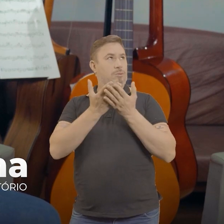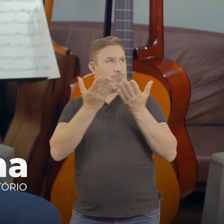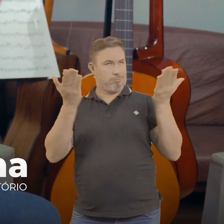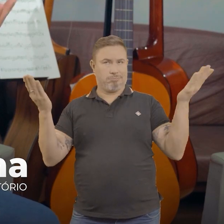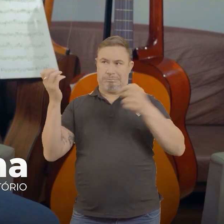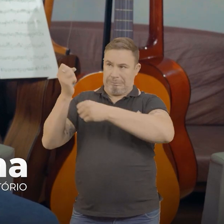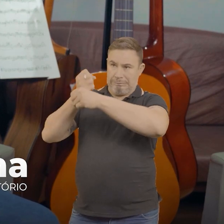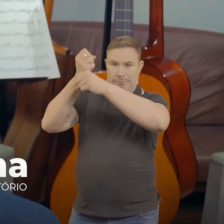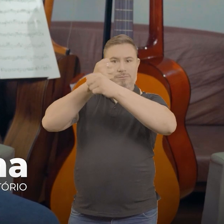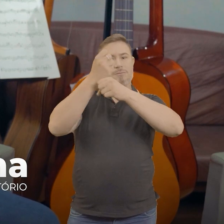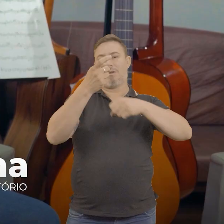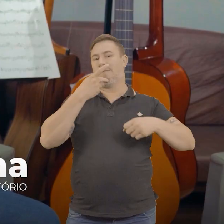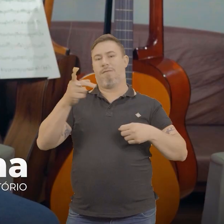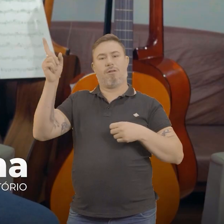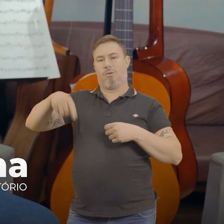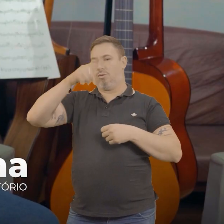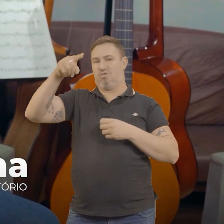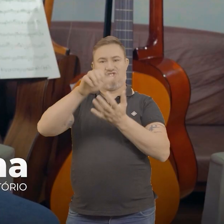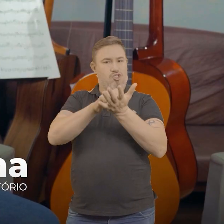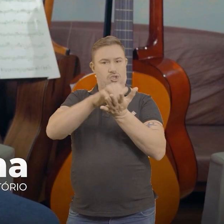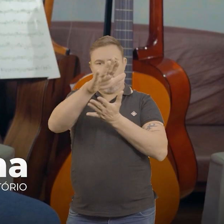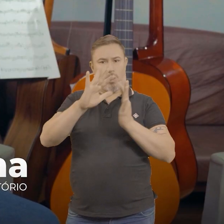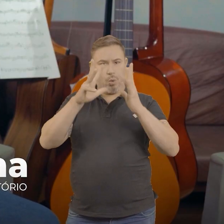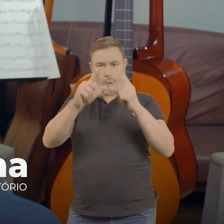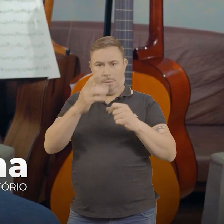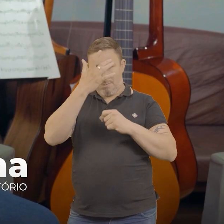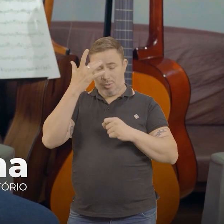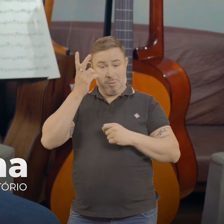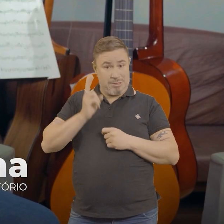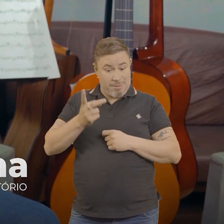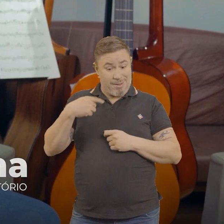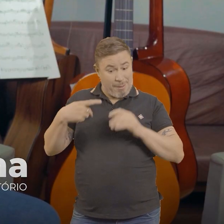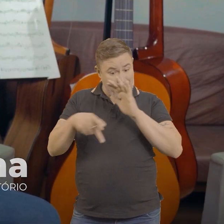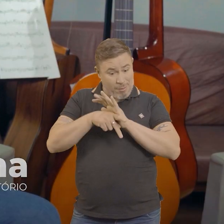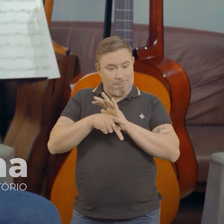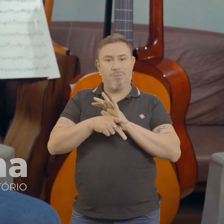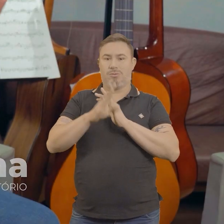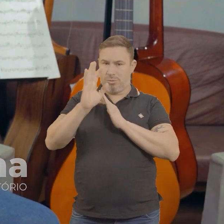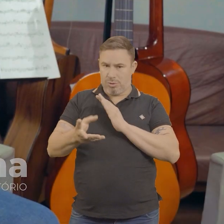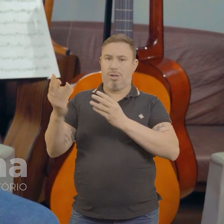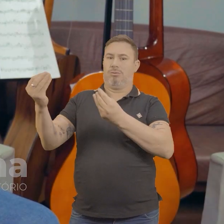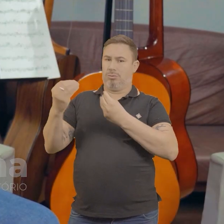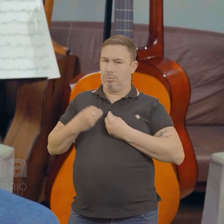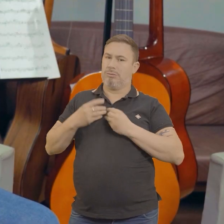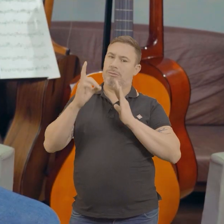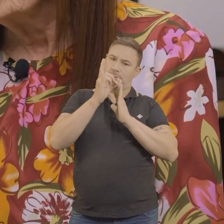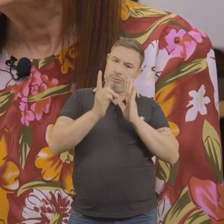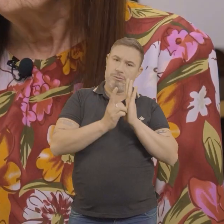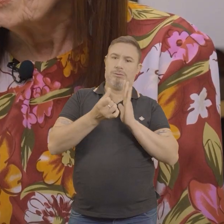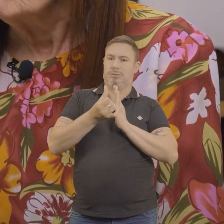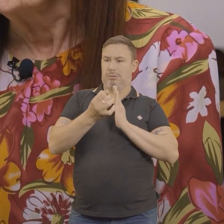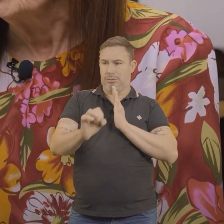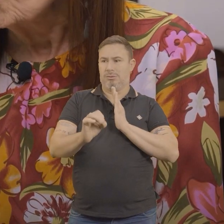A gente foi despejado do imóvel que a gente fazia leitura que nos pertencia, que tinha sido doado para a gente na década de 60.